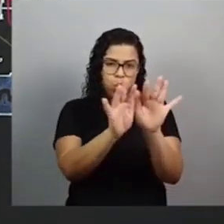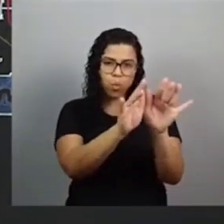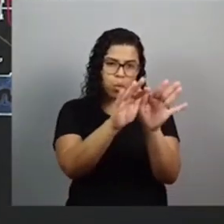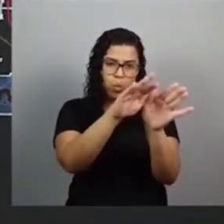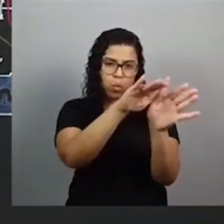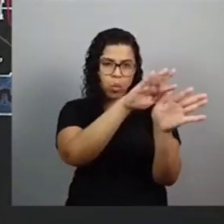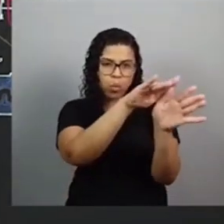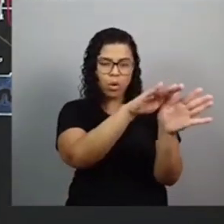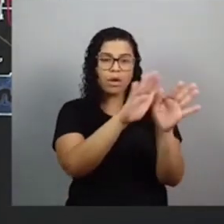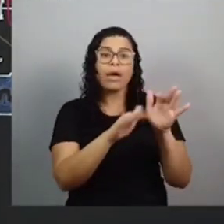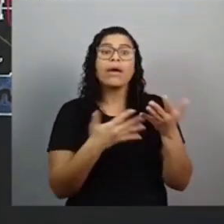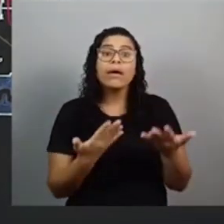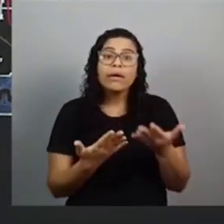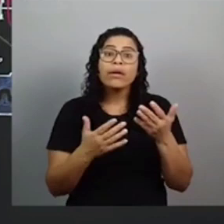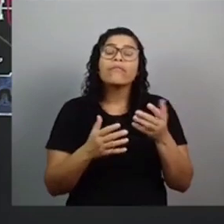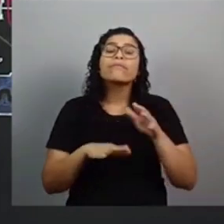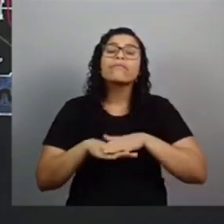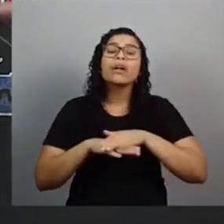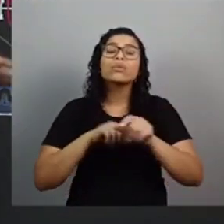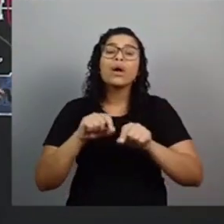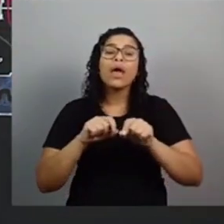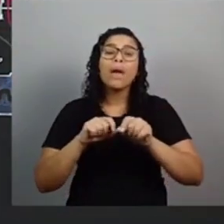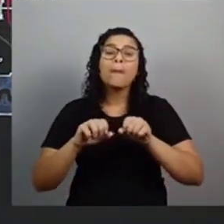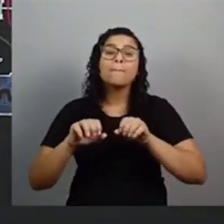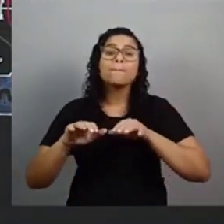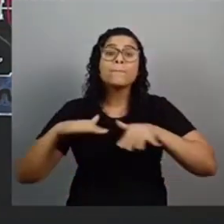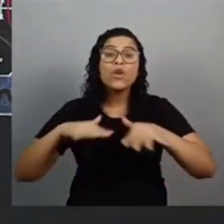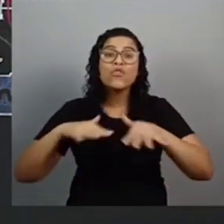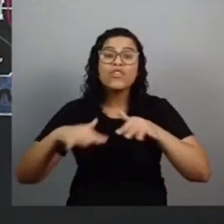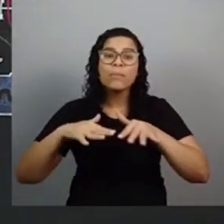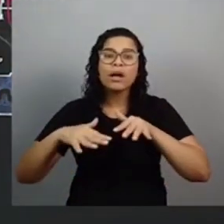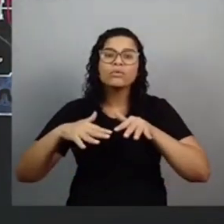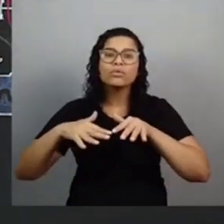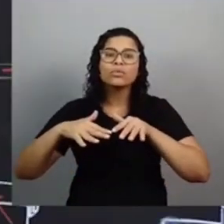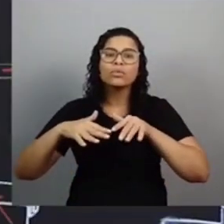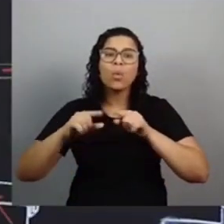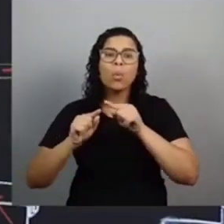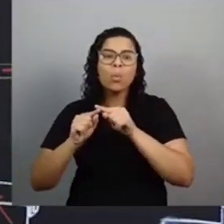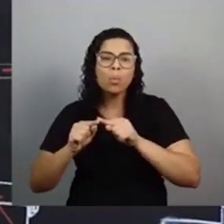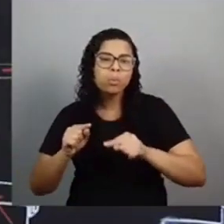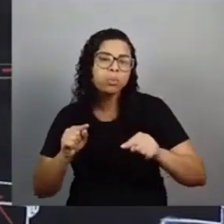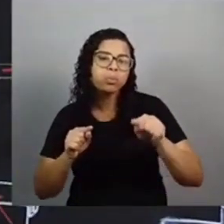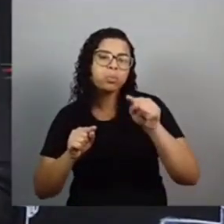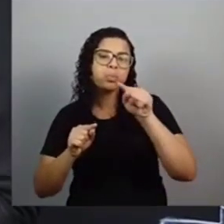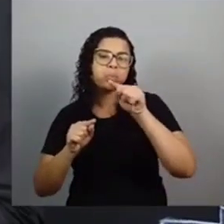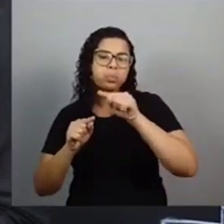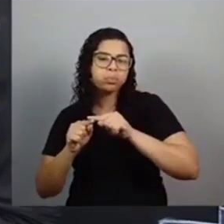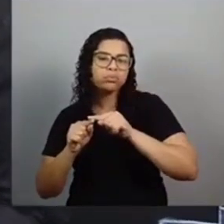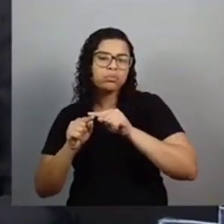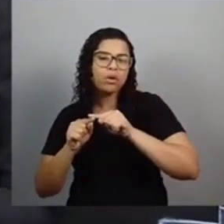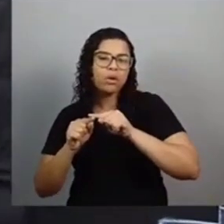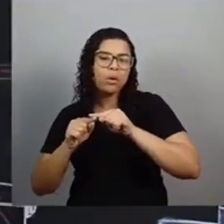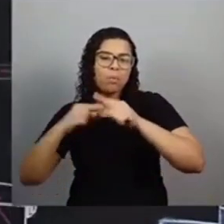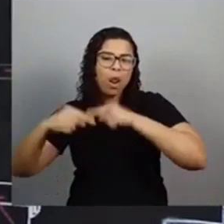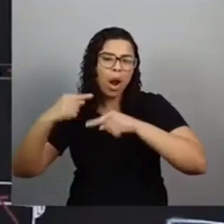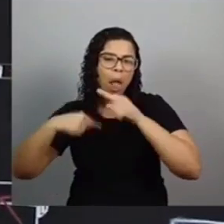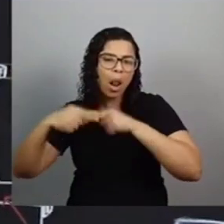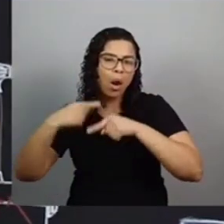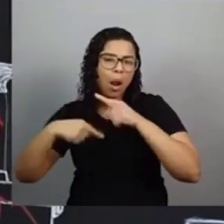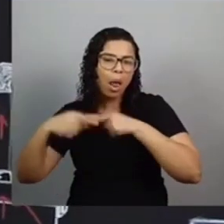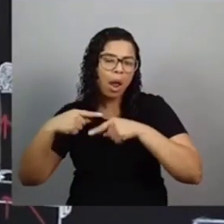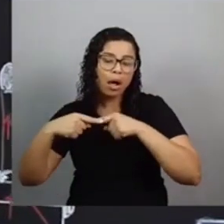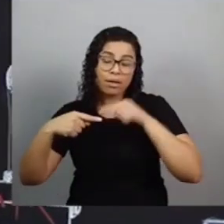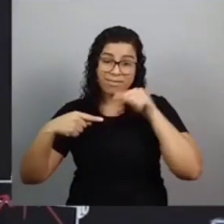turbinas. E essas turbinas vão ter diferentes propósitos dentro dessa indústria. Repare, eu tive calor e virou